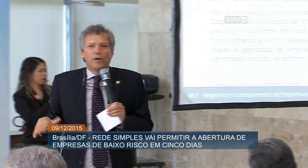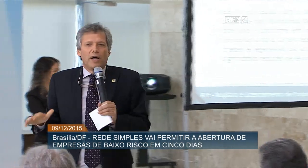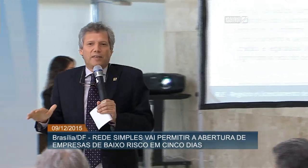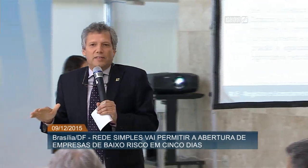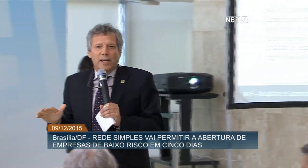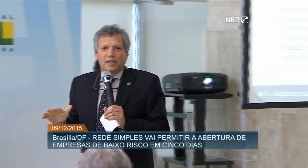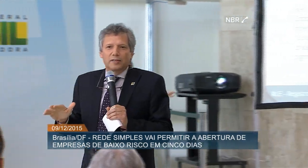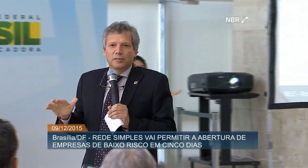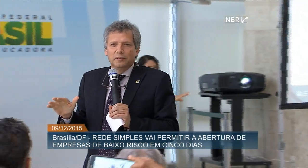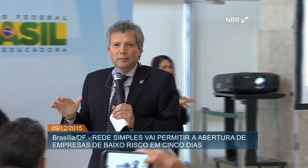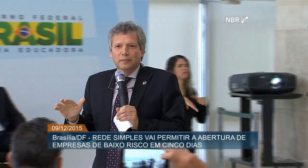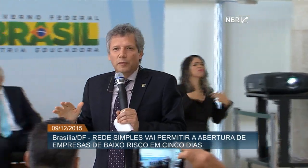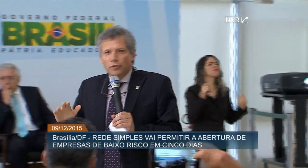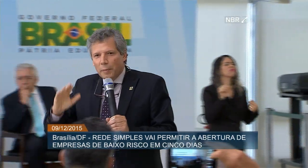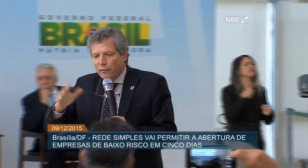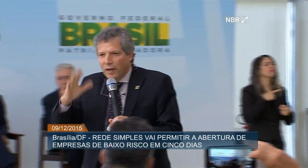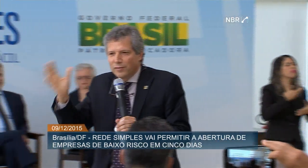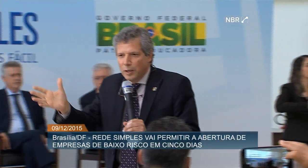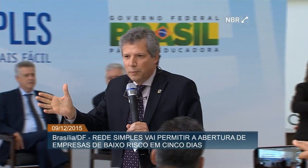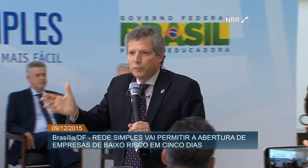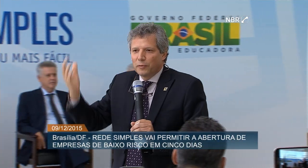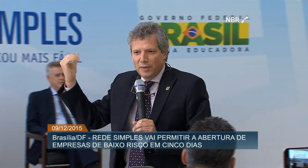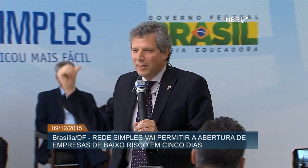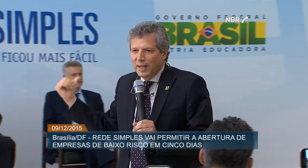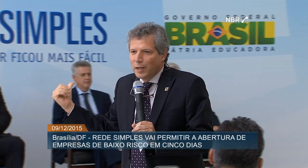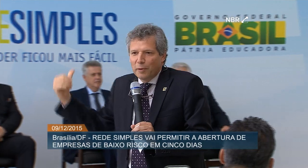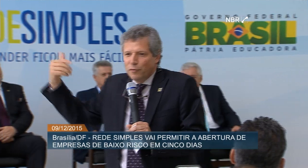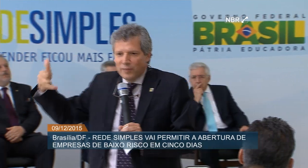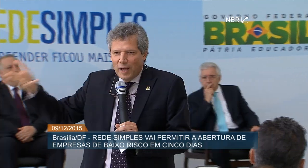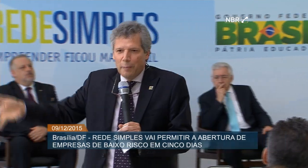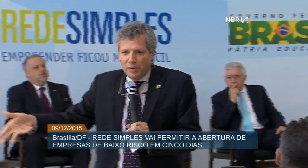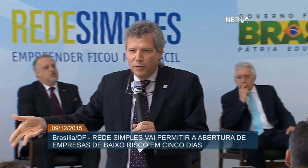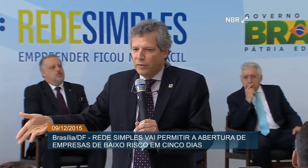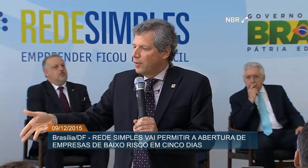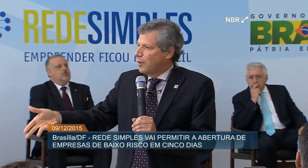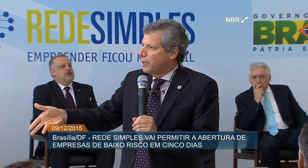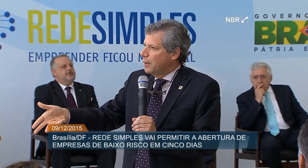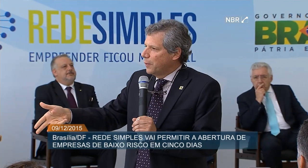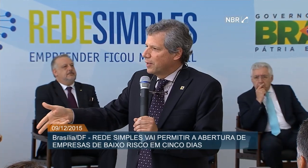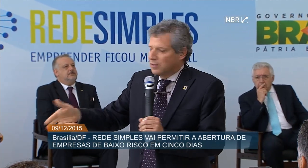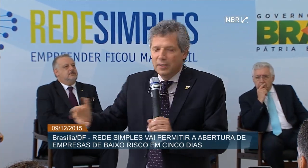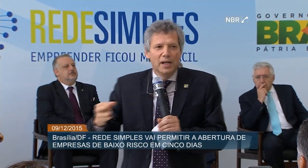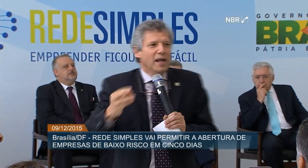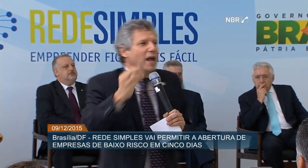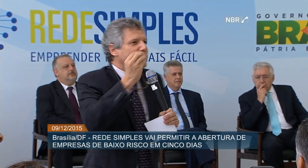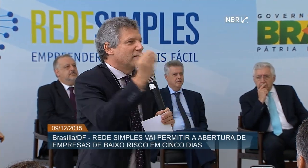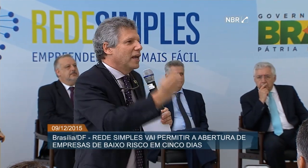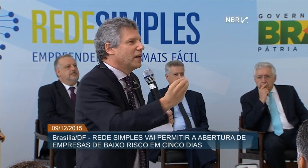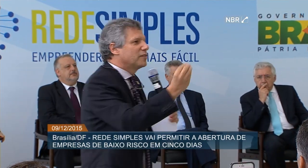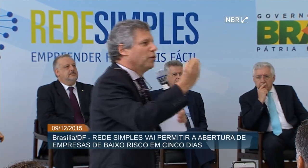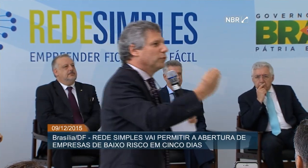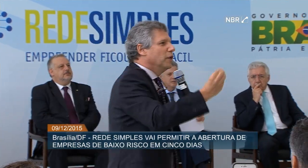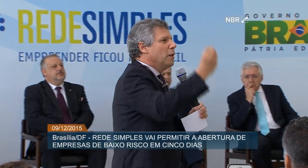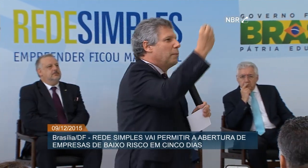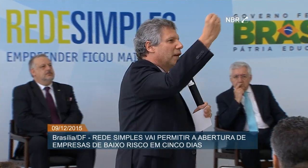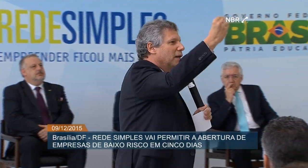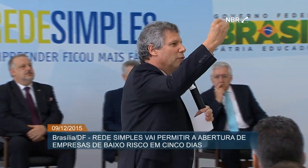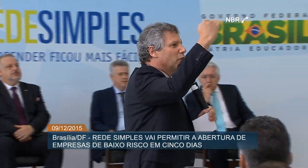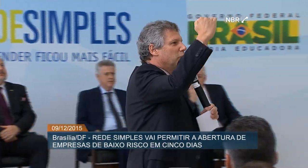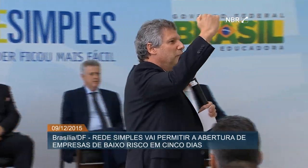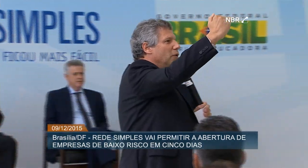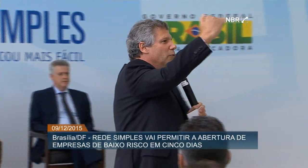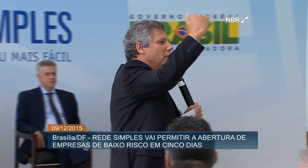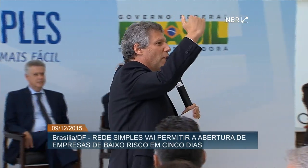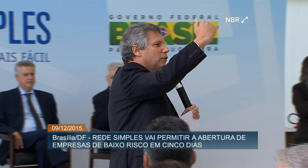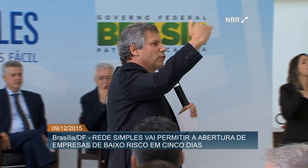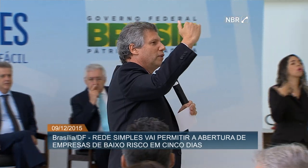qua são essas regras só para ficar simples para vocês entenderem pra gente fazer rapidinho o licenciamento da empresa essas Regras São pegando